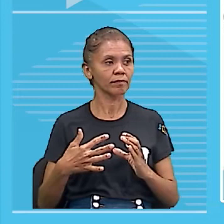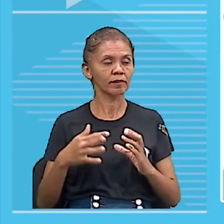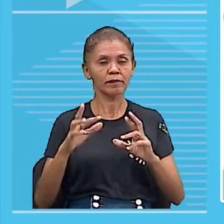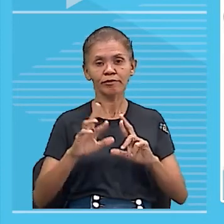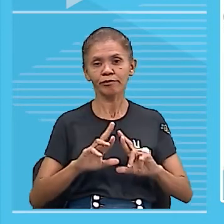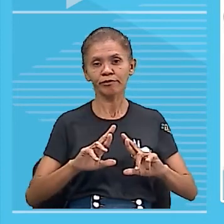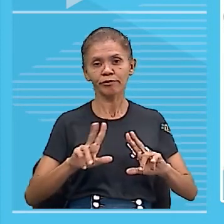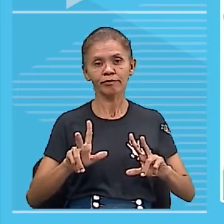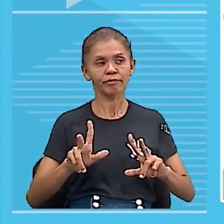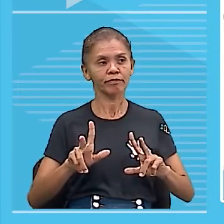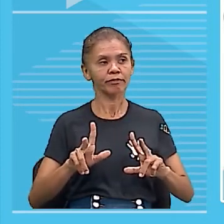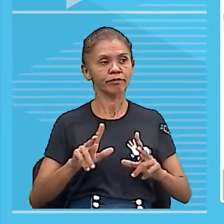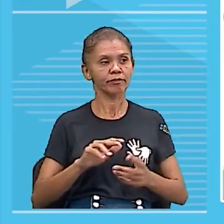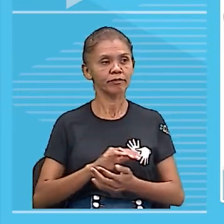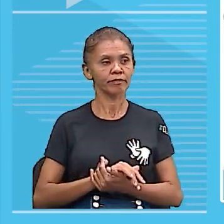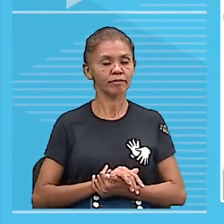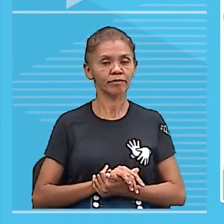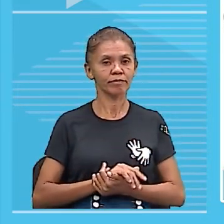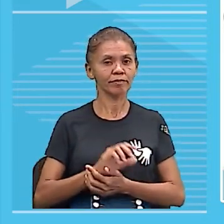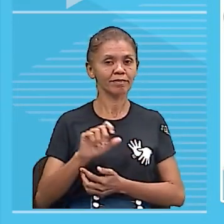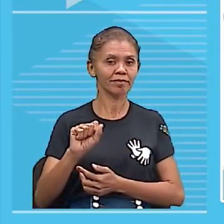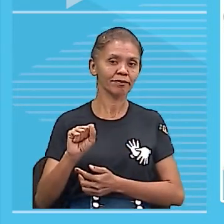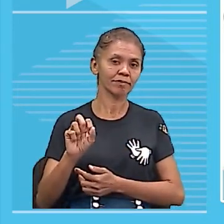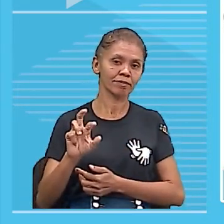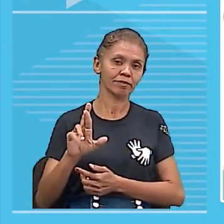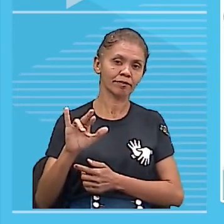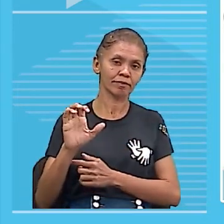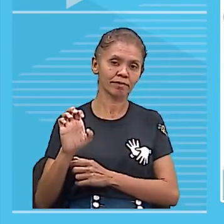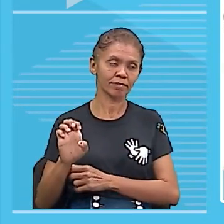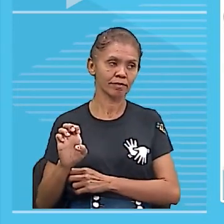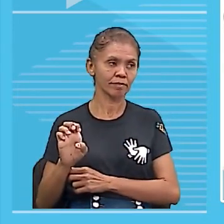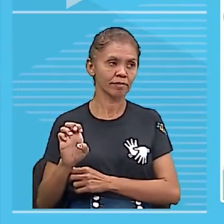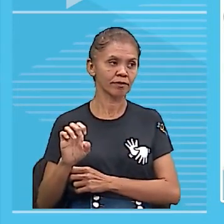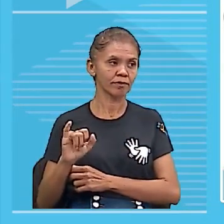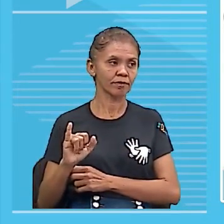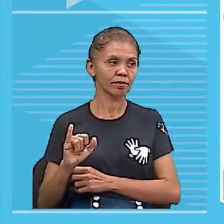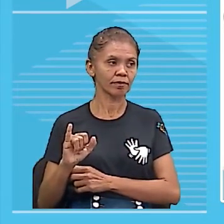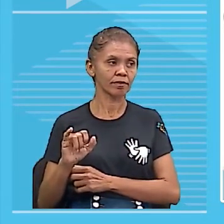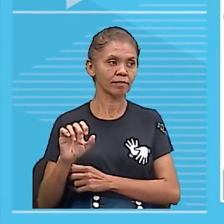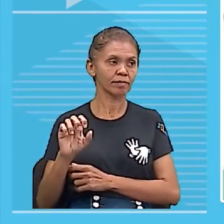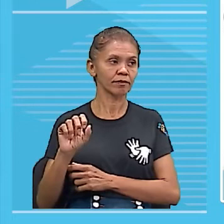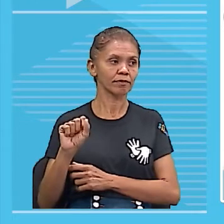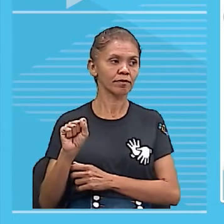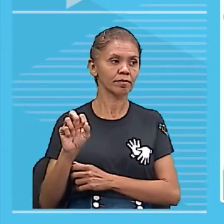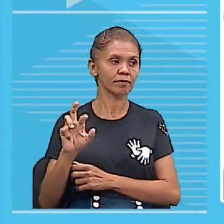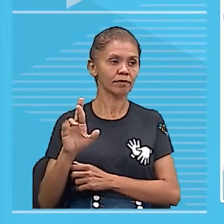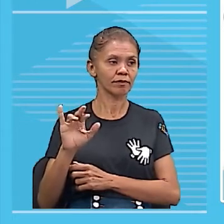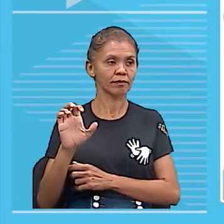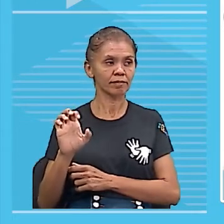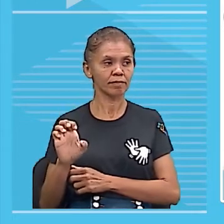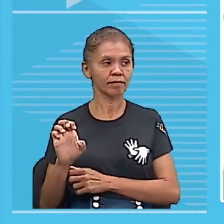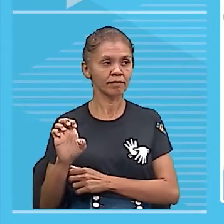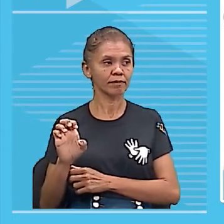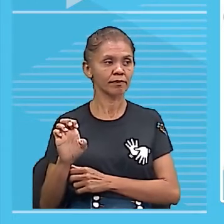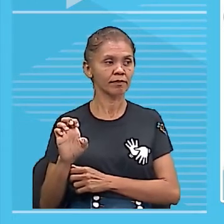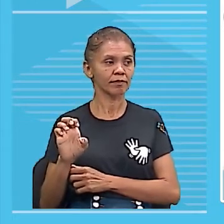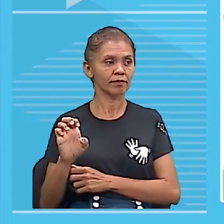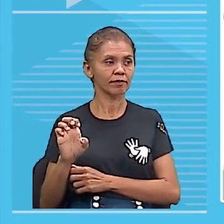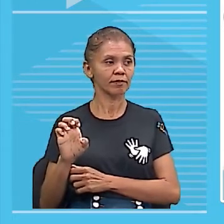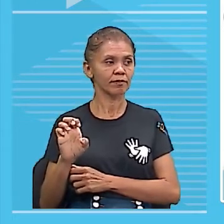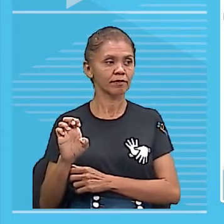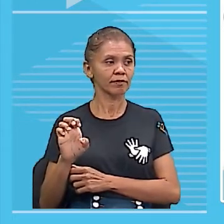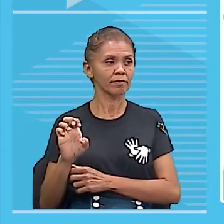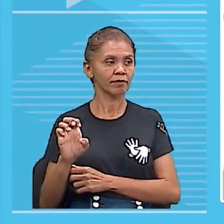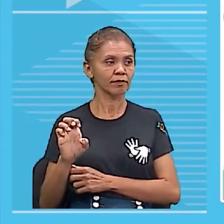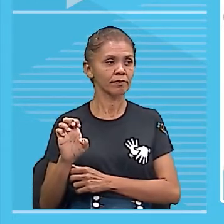diferentes da série e se lá na série e eu tinha